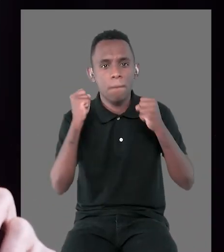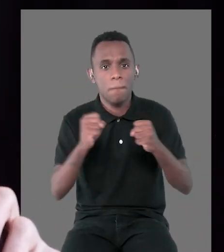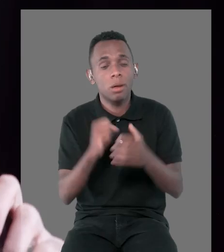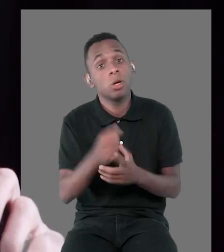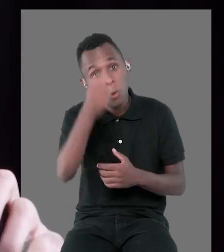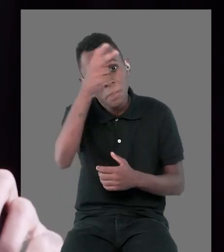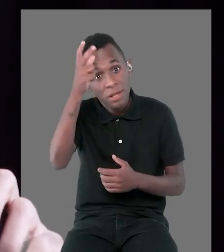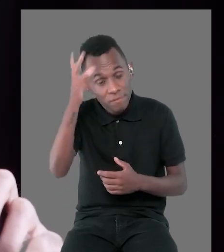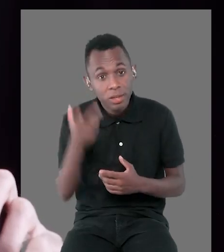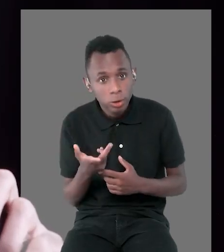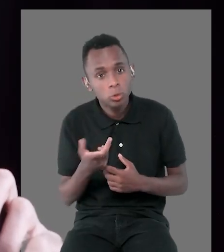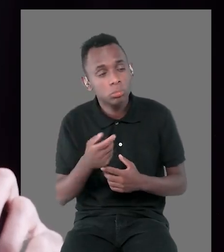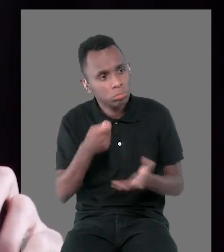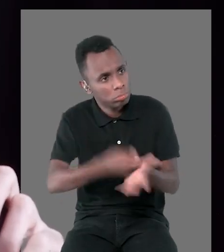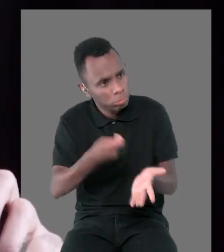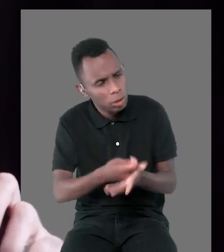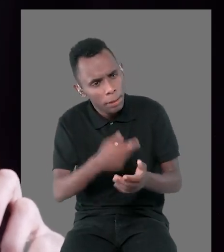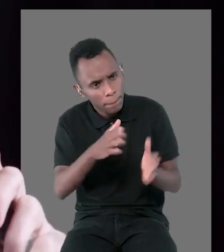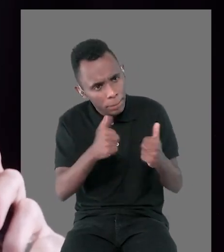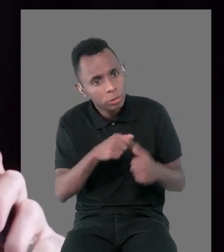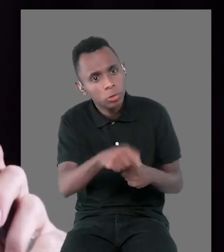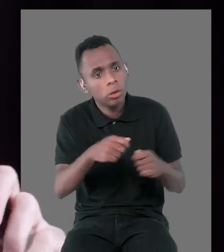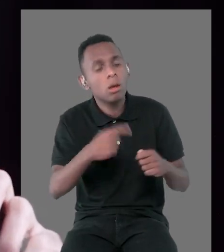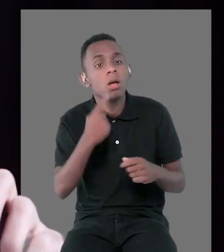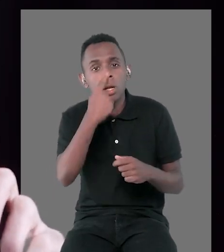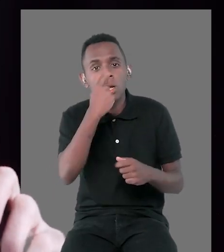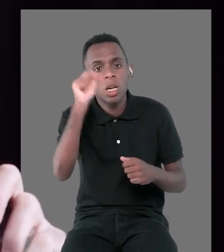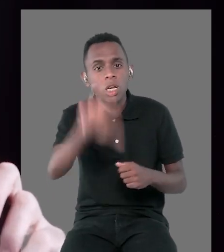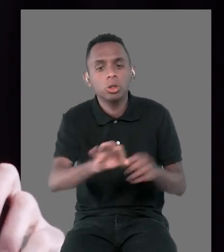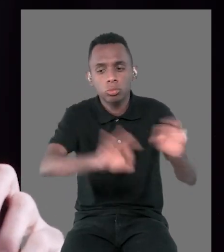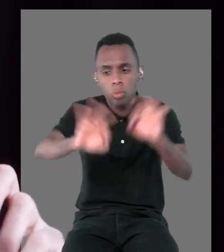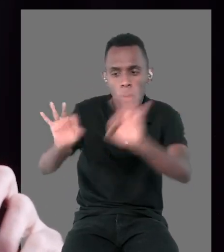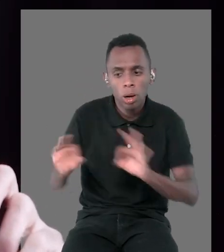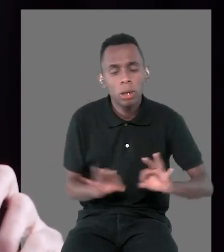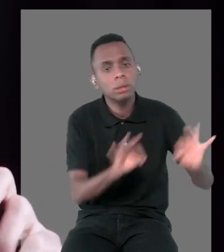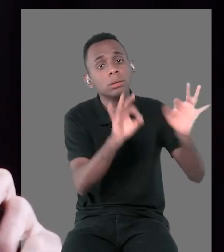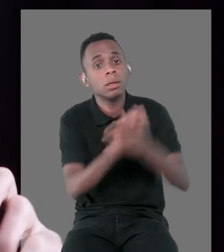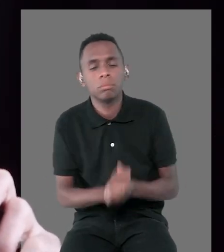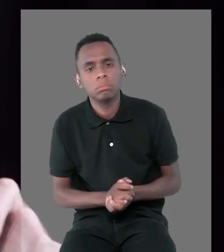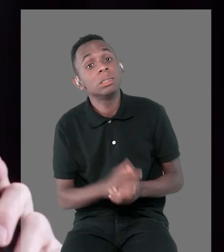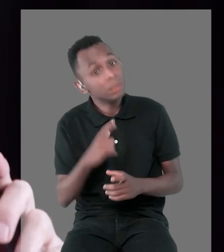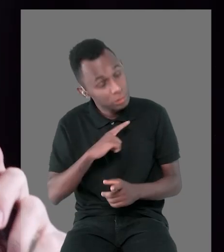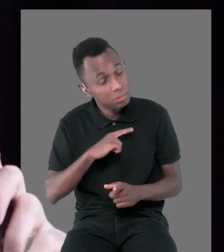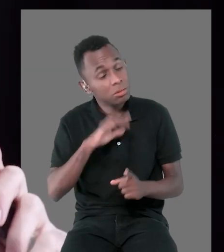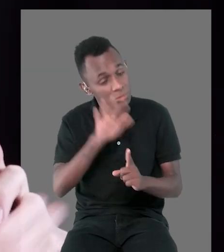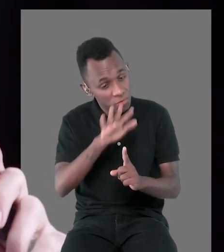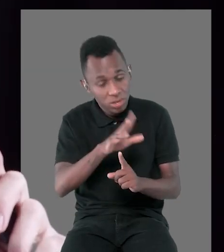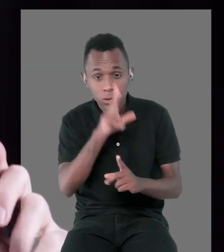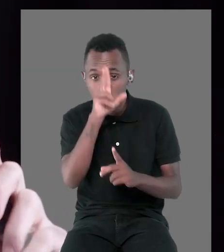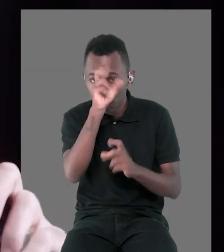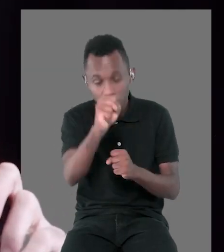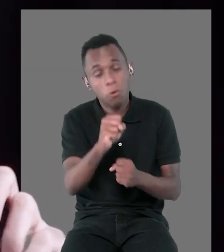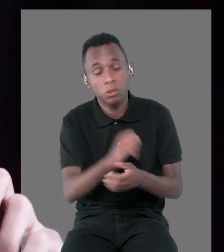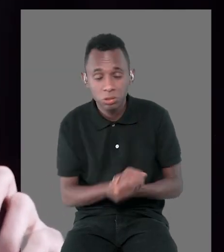do prefeito que ele fizesse triagem de lixo. Então isso tem um efeito muito grande, tem um poder